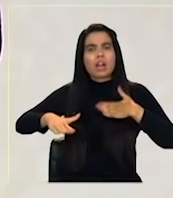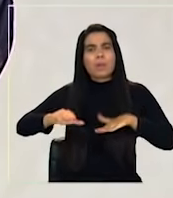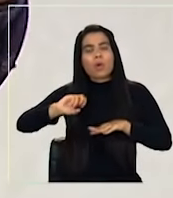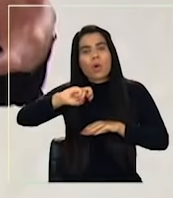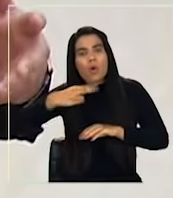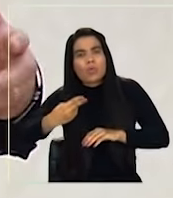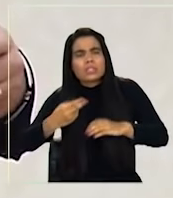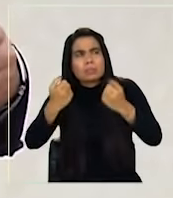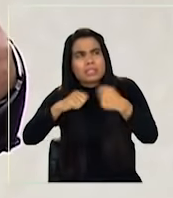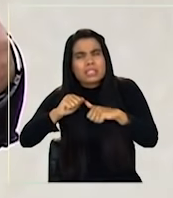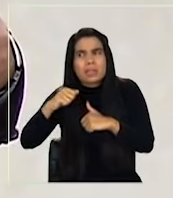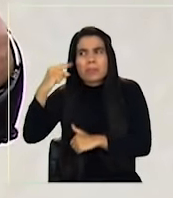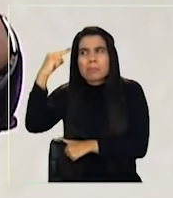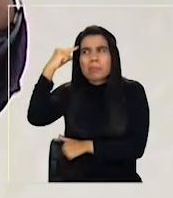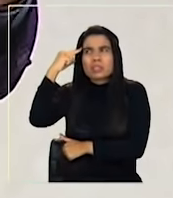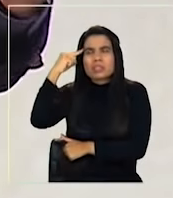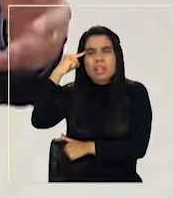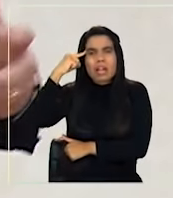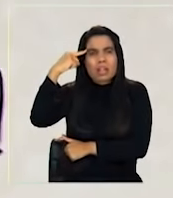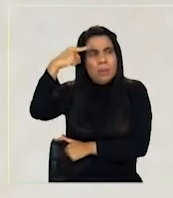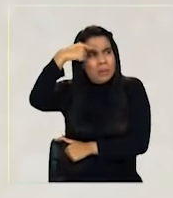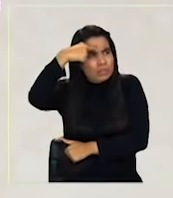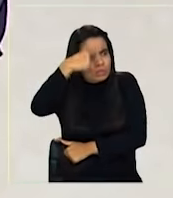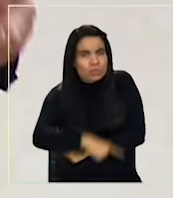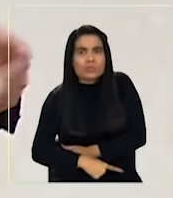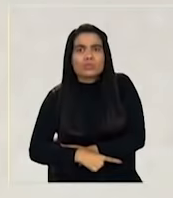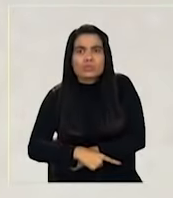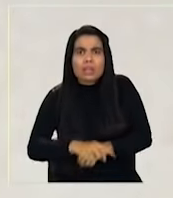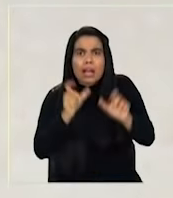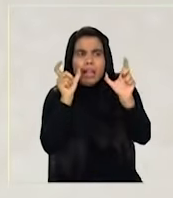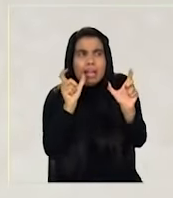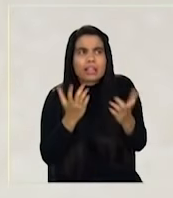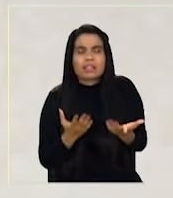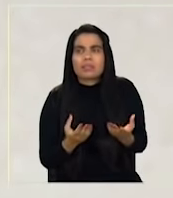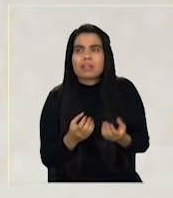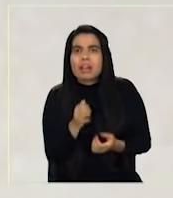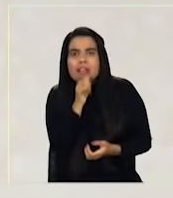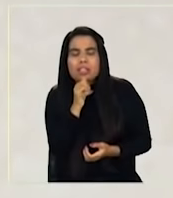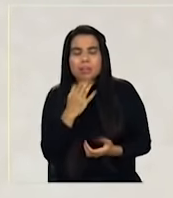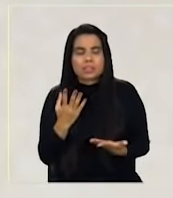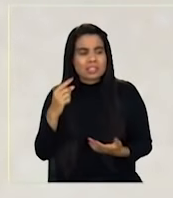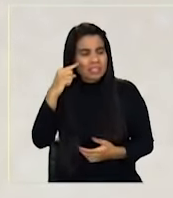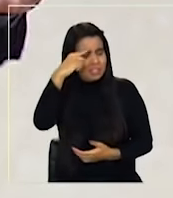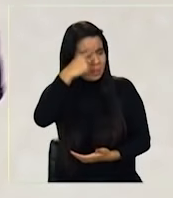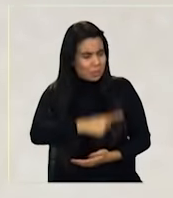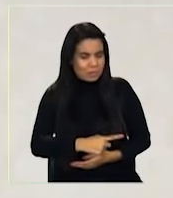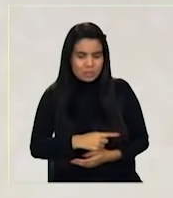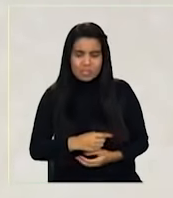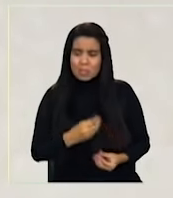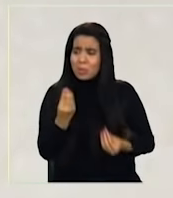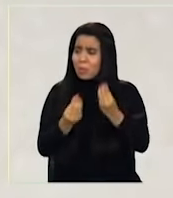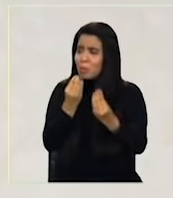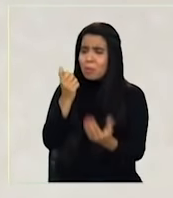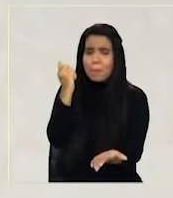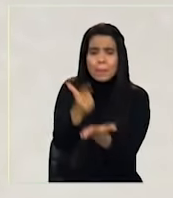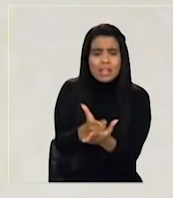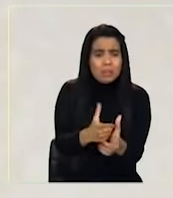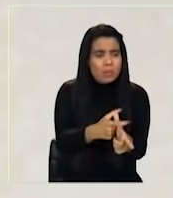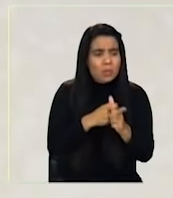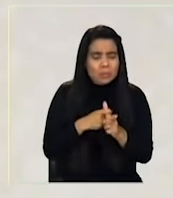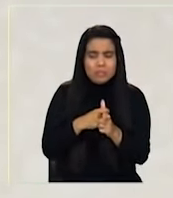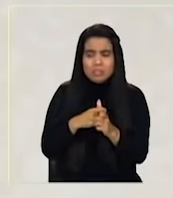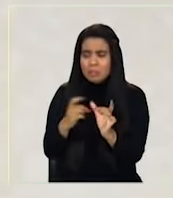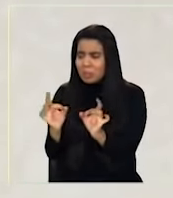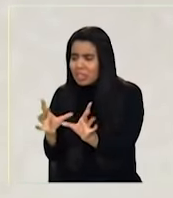alguma atitude emergencial, como é que eu vou pagar minhas contas, vou vender o carro, vou vender a casa, vou fazer isso, vou